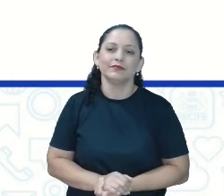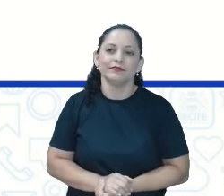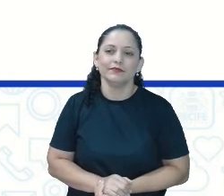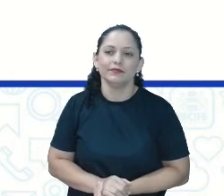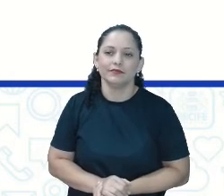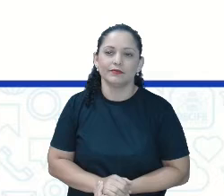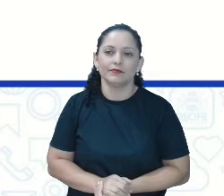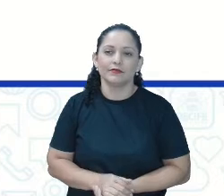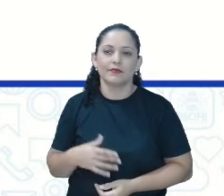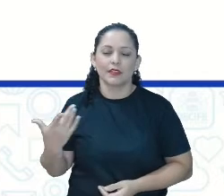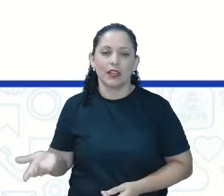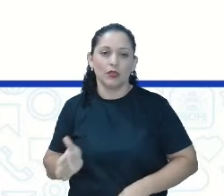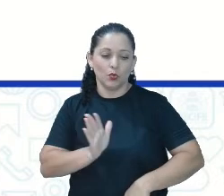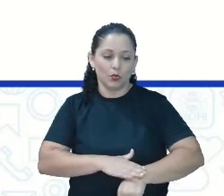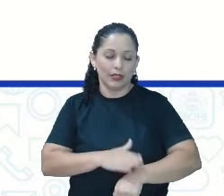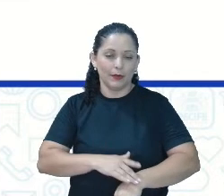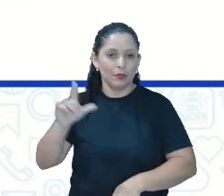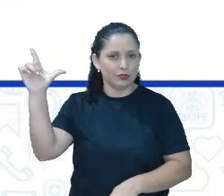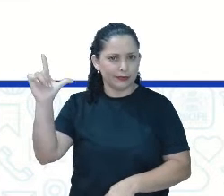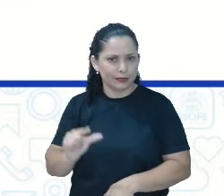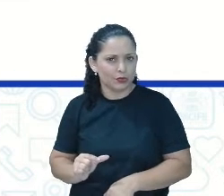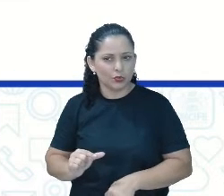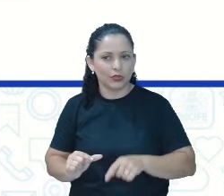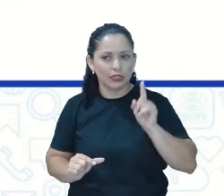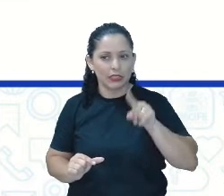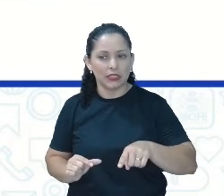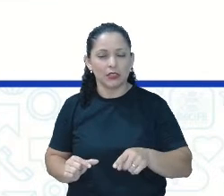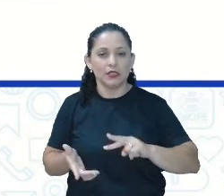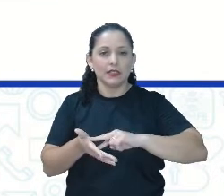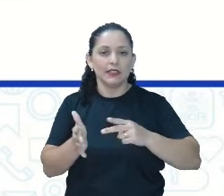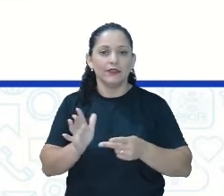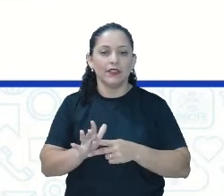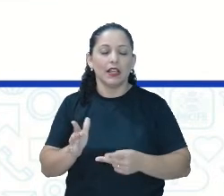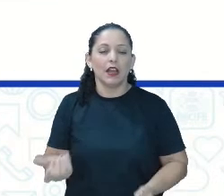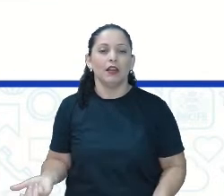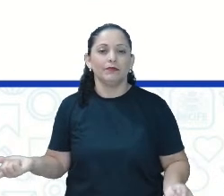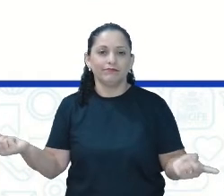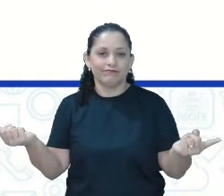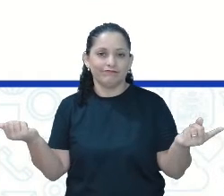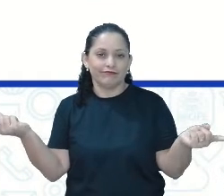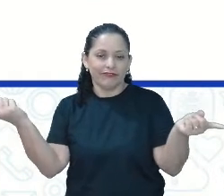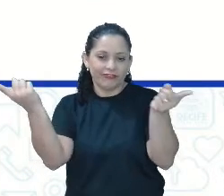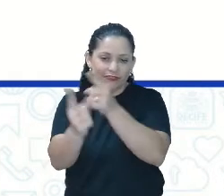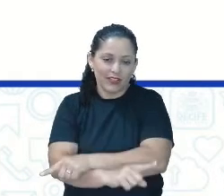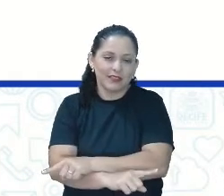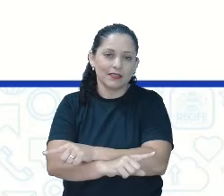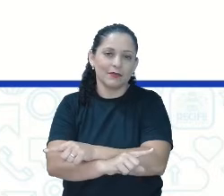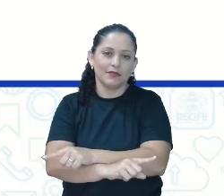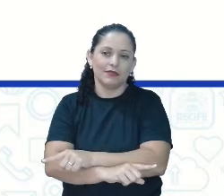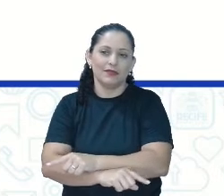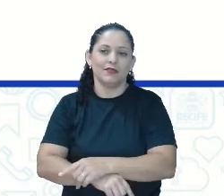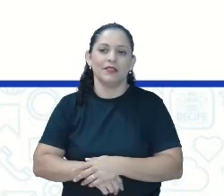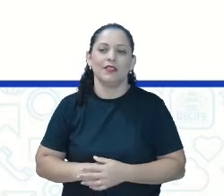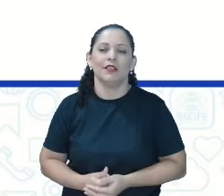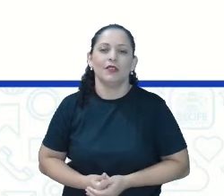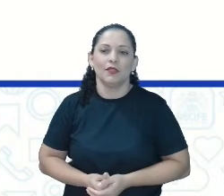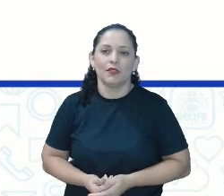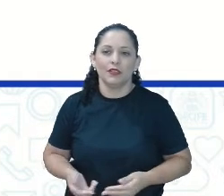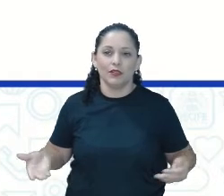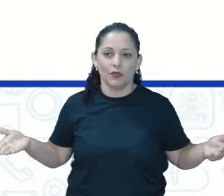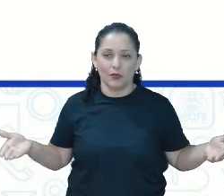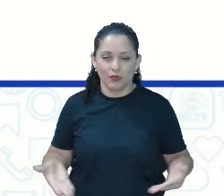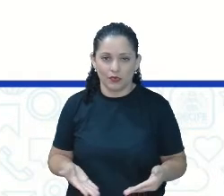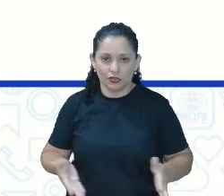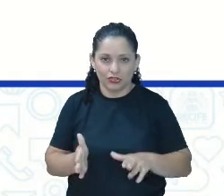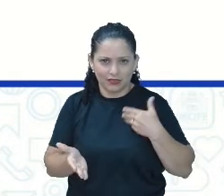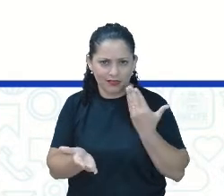outra grandeza, ela diminui, a gente tem aqui grandezas inversamente proporcionais, certo?